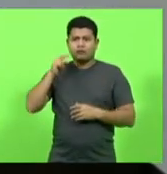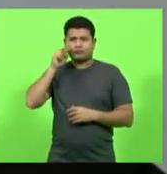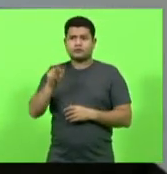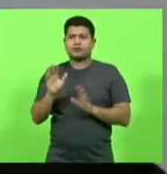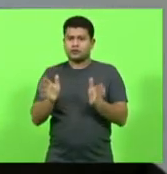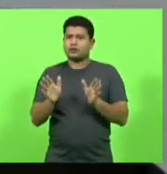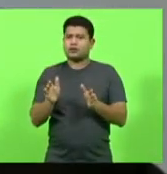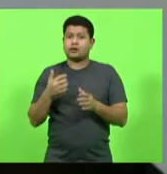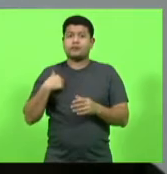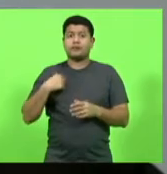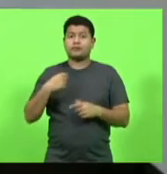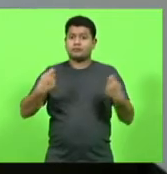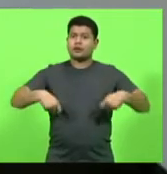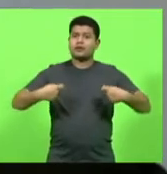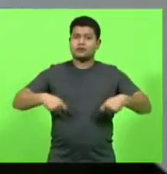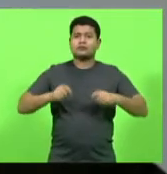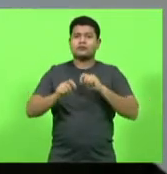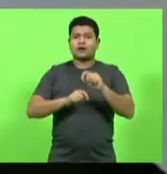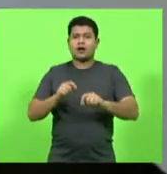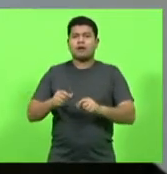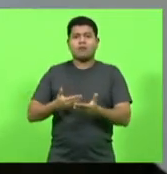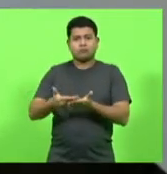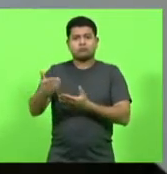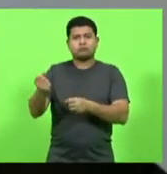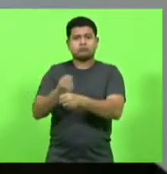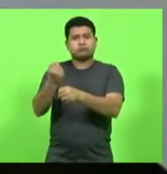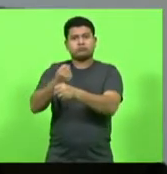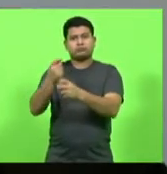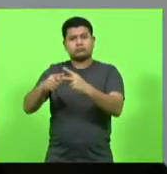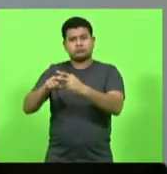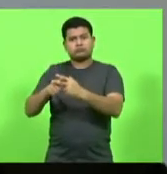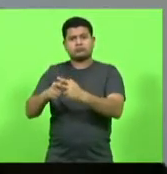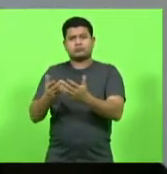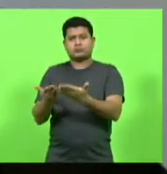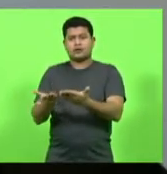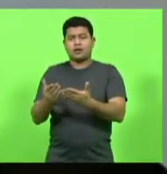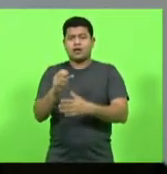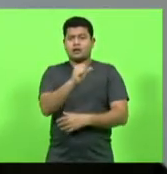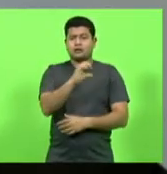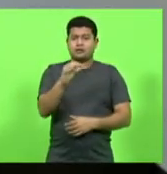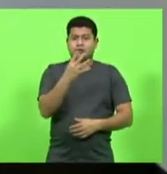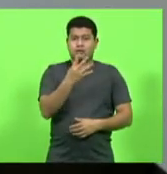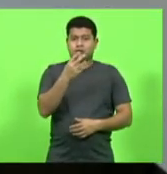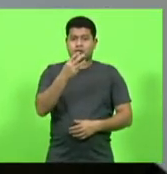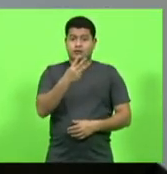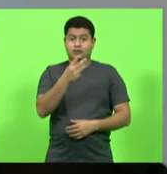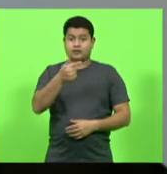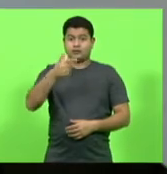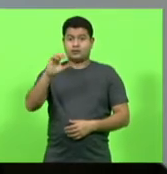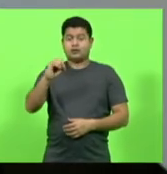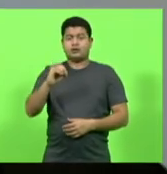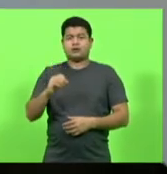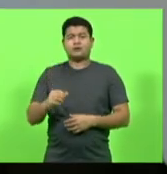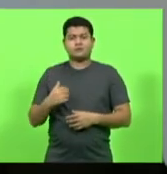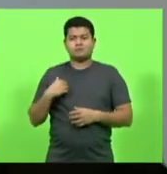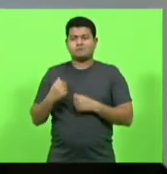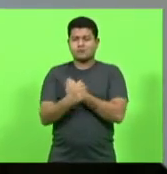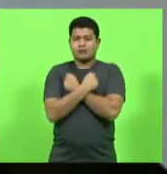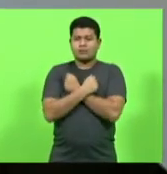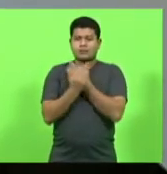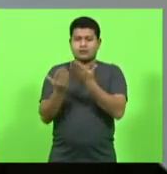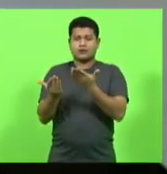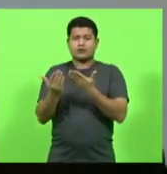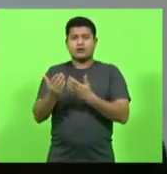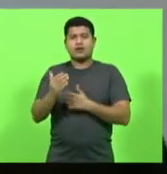conseguir executar ela, que é a SC-370. Aqui eu mando um abraço para o povo de Rio Rufino, de